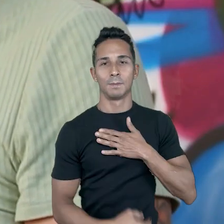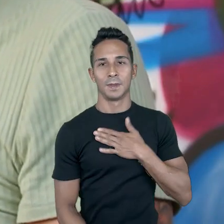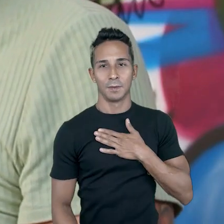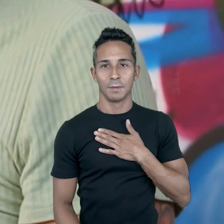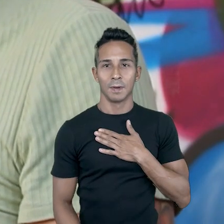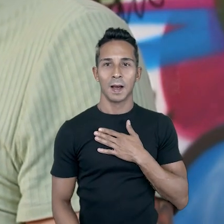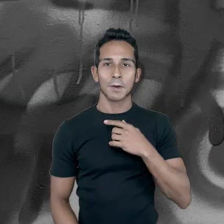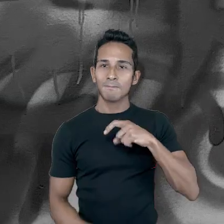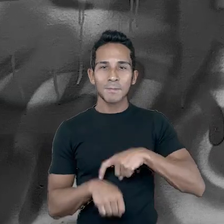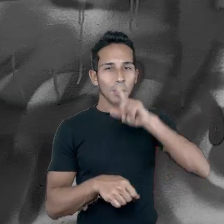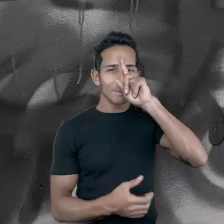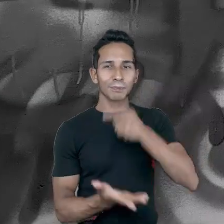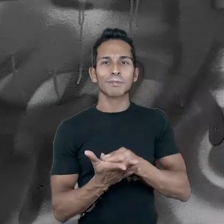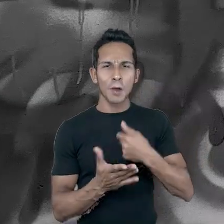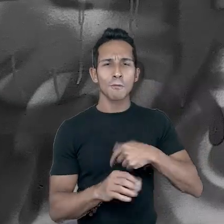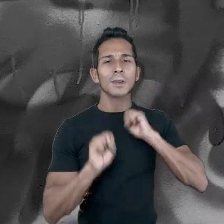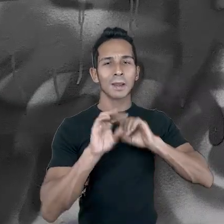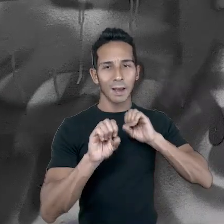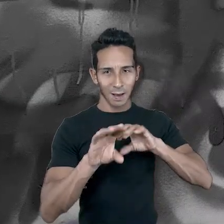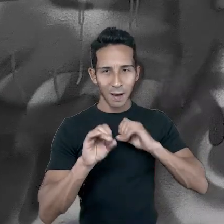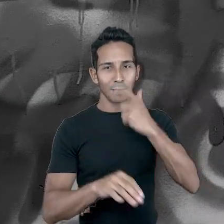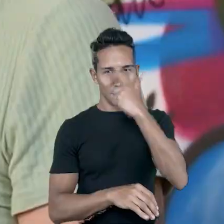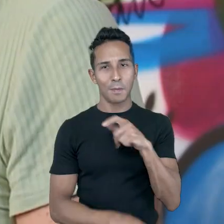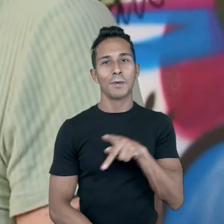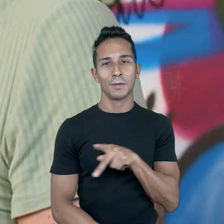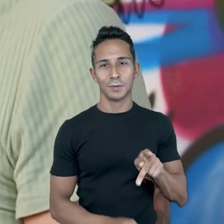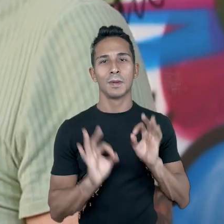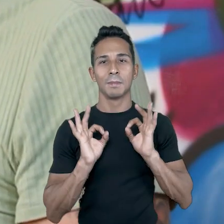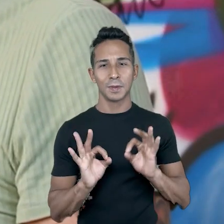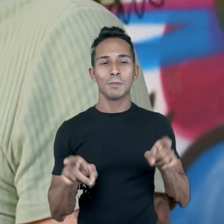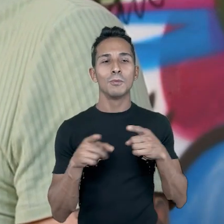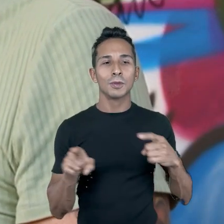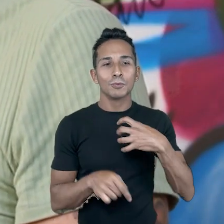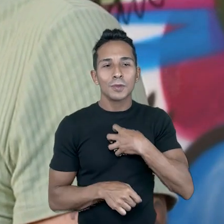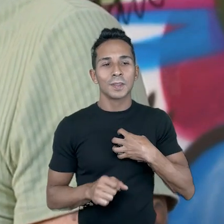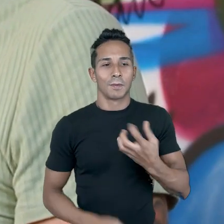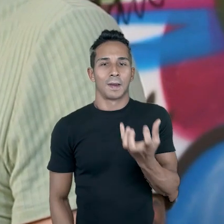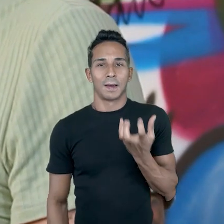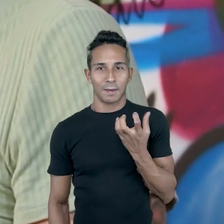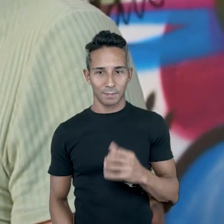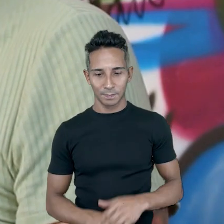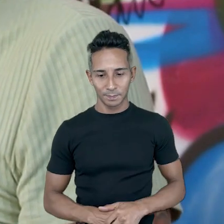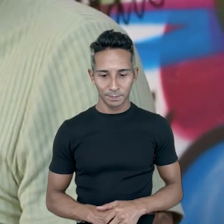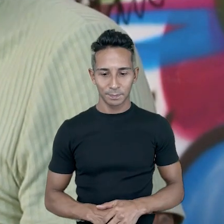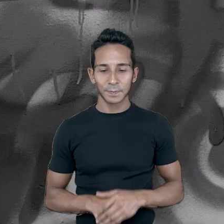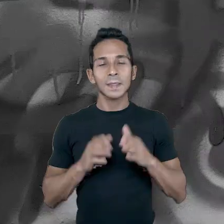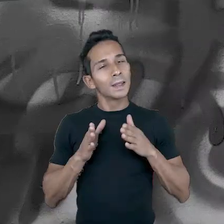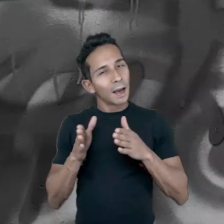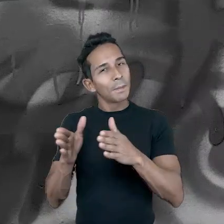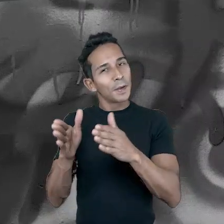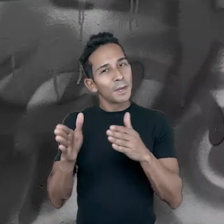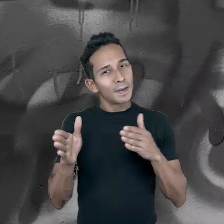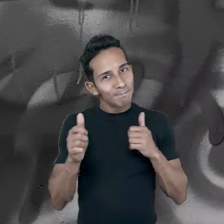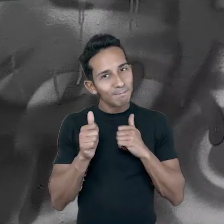comigo, assim, e aí eu cheguei, assim, tomei uma decisão, não, ó, eu vou dar aula mesmo, vou ser professor e vou fazer a música que eu quero.